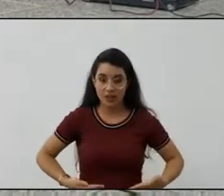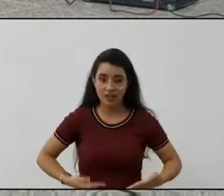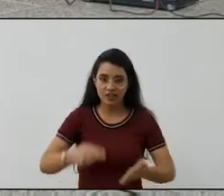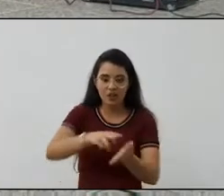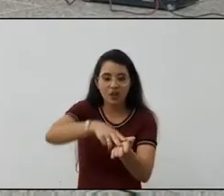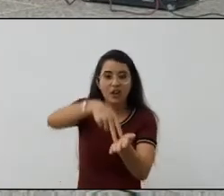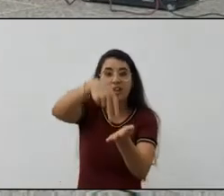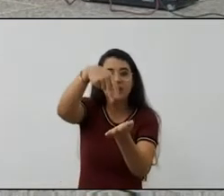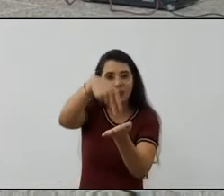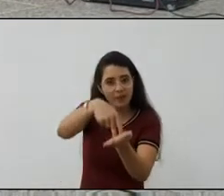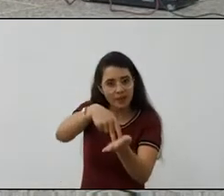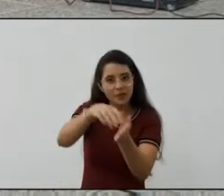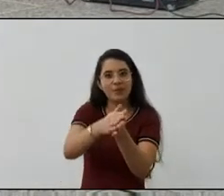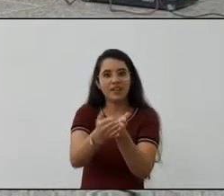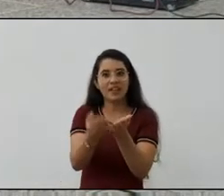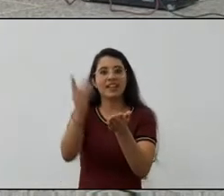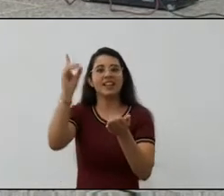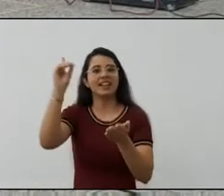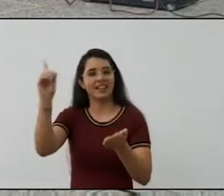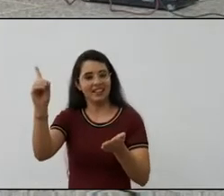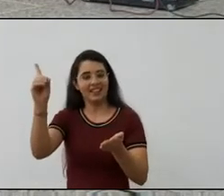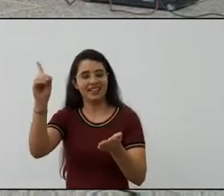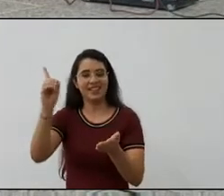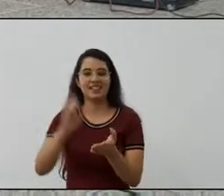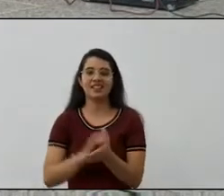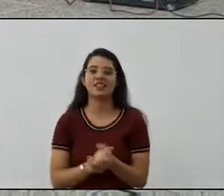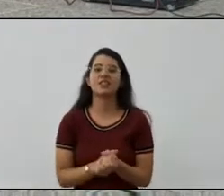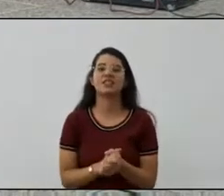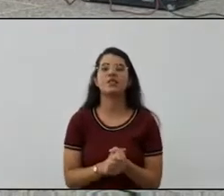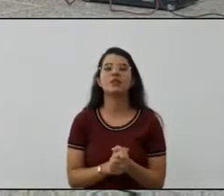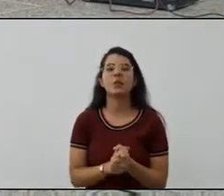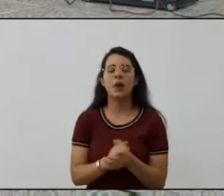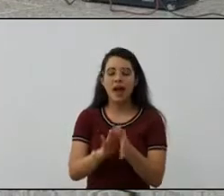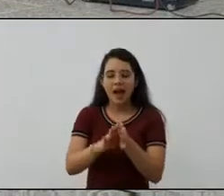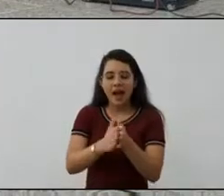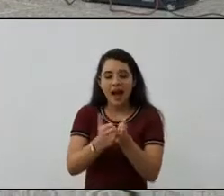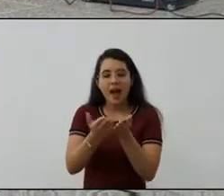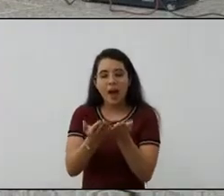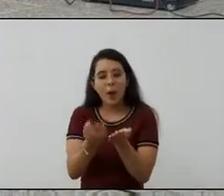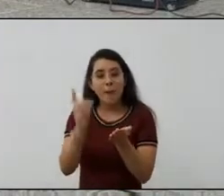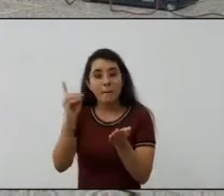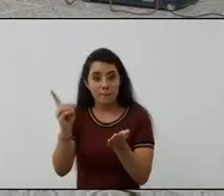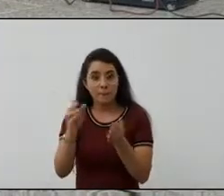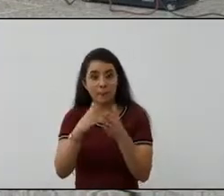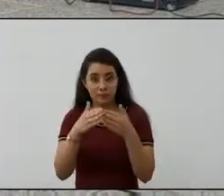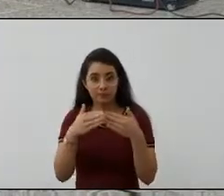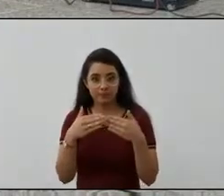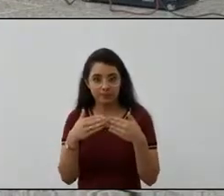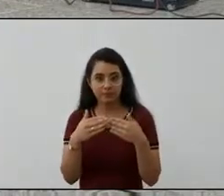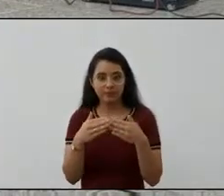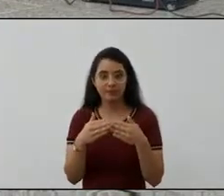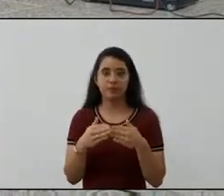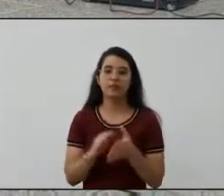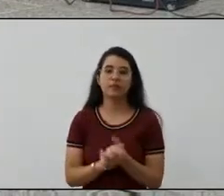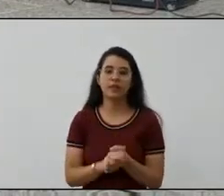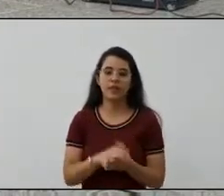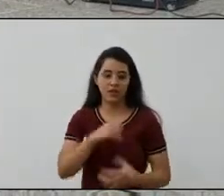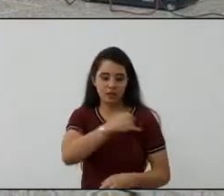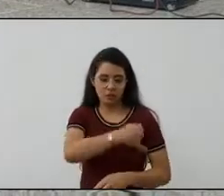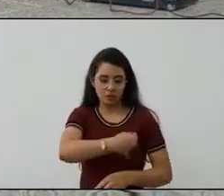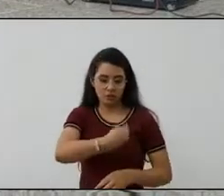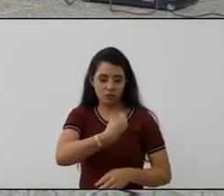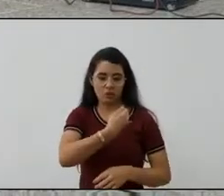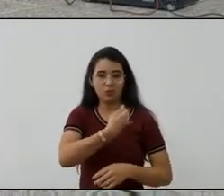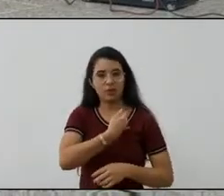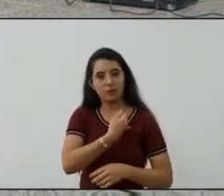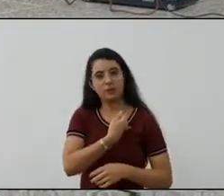né? Então vamos lá, fique de pé. E abra a tua Bíblia, por favor, no Evangelho de João. Obrigado,